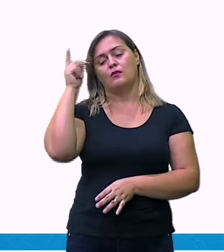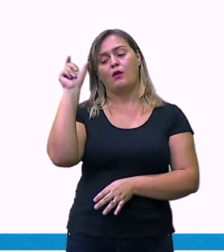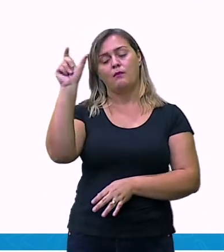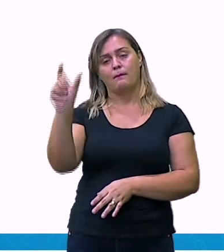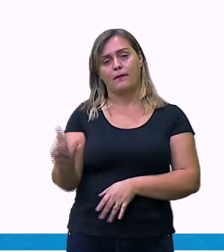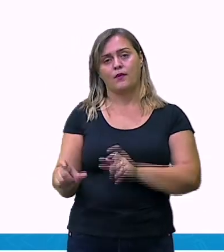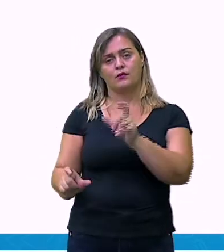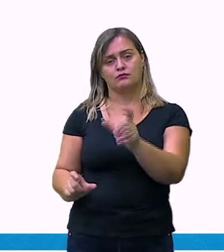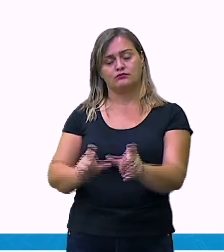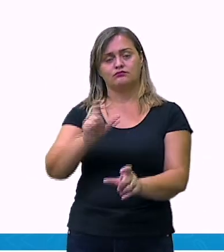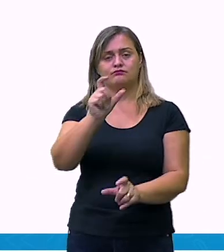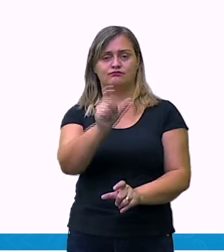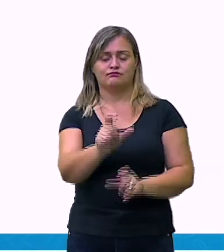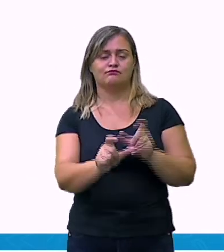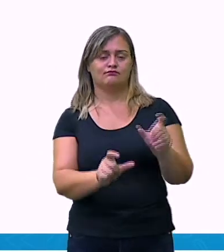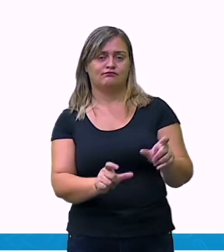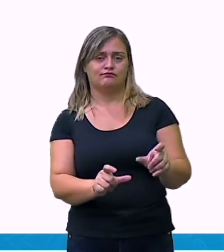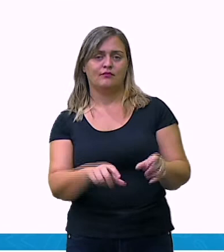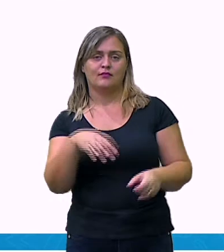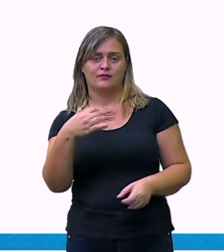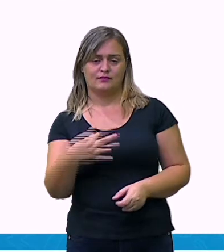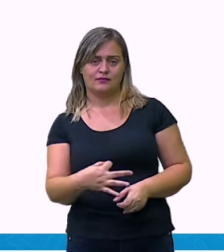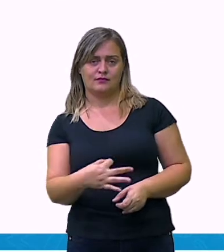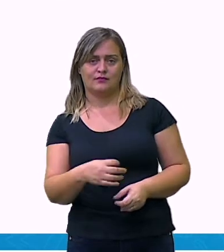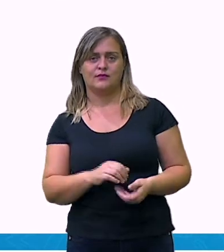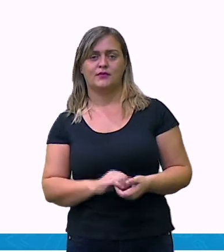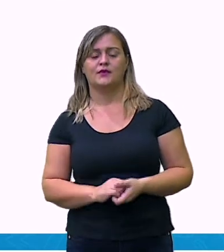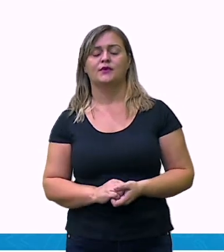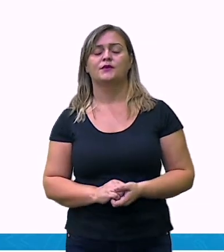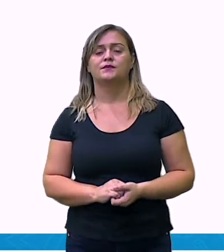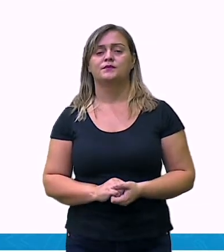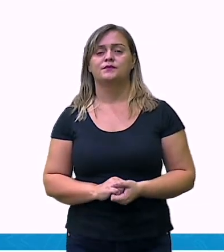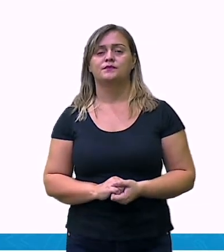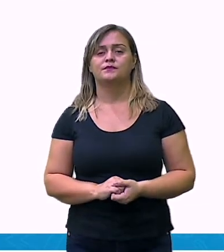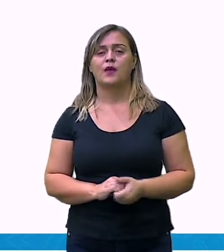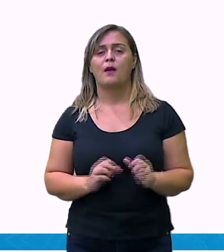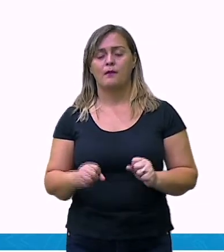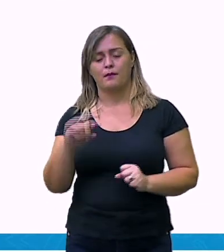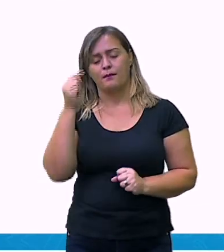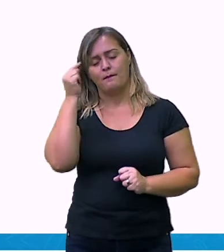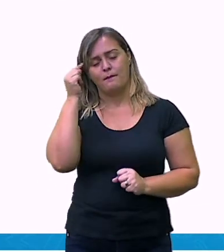humano, certo? Algo que defenda ali o cidadão.